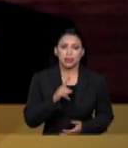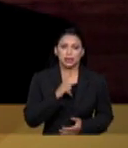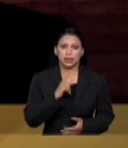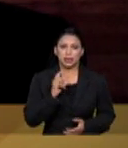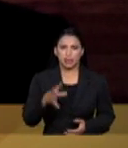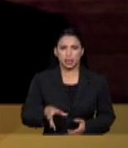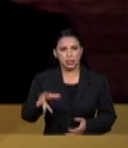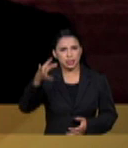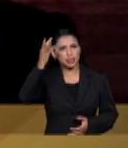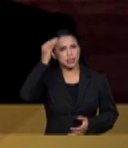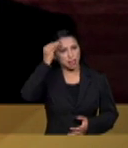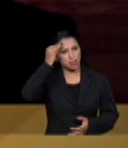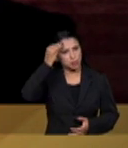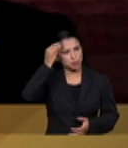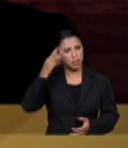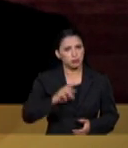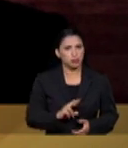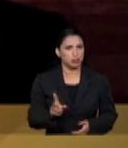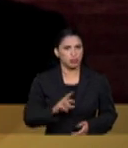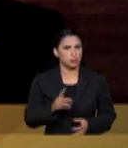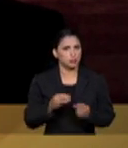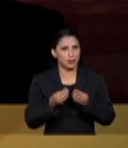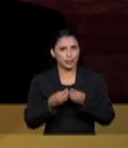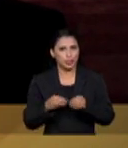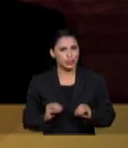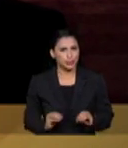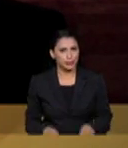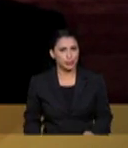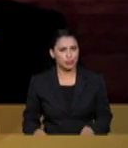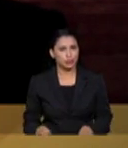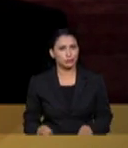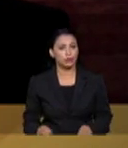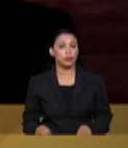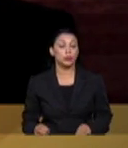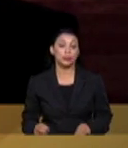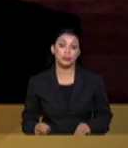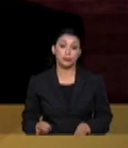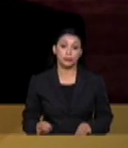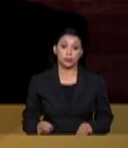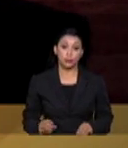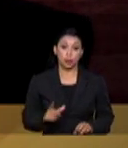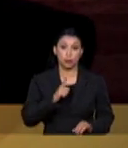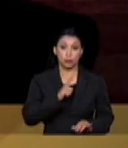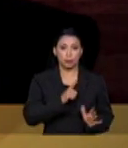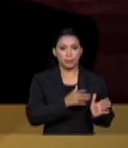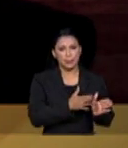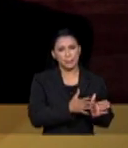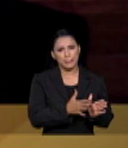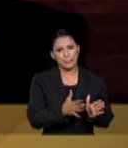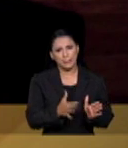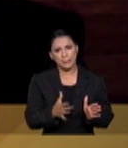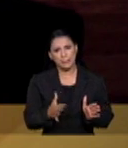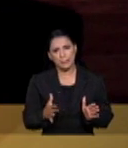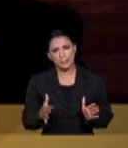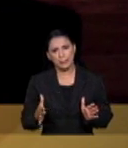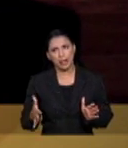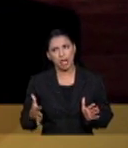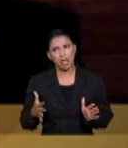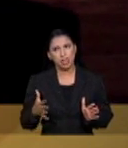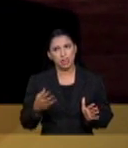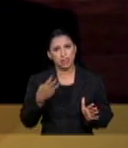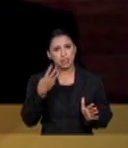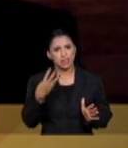esse reconhecimento de que não há prejuízo i&d outra parte o transcurso de quase